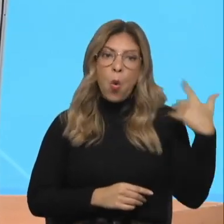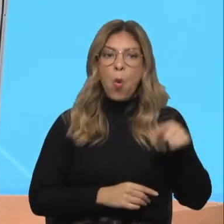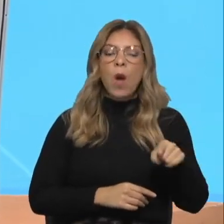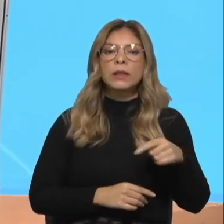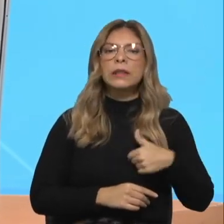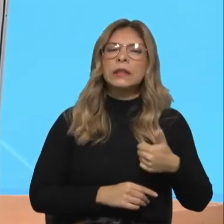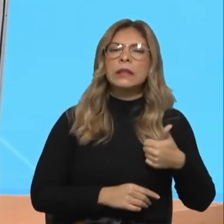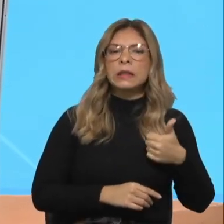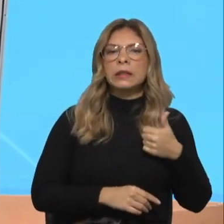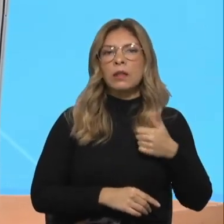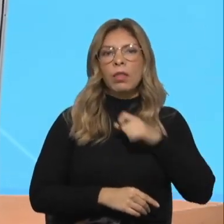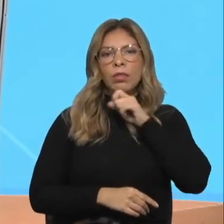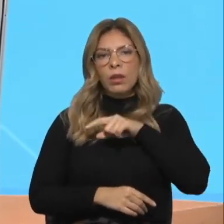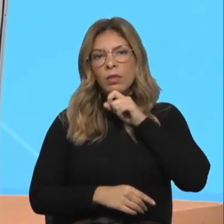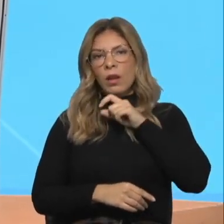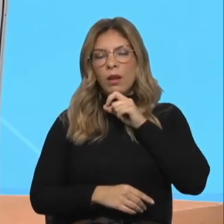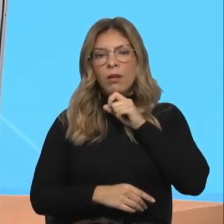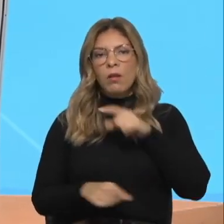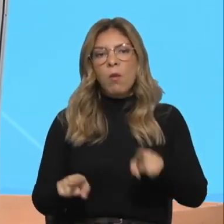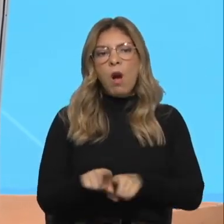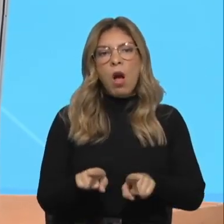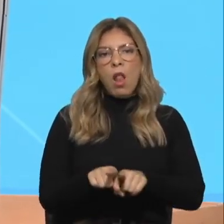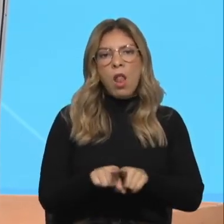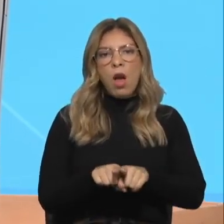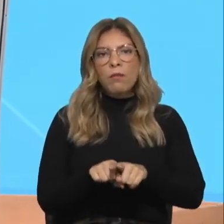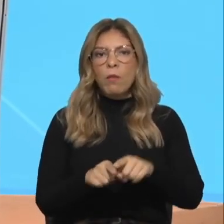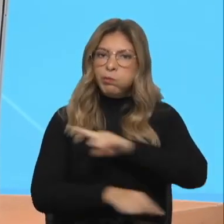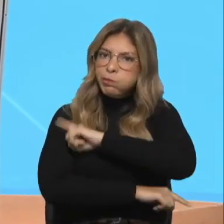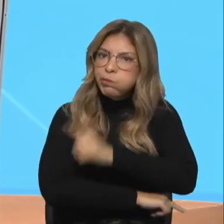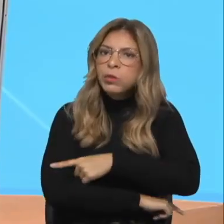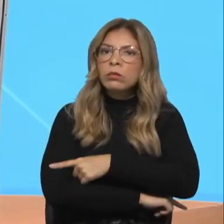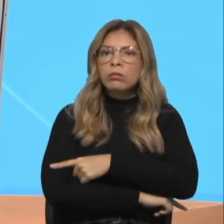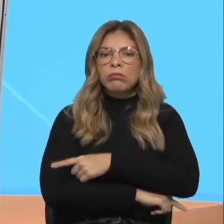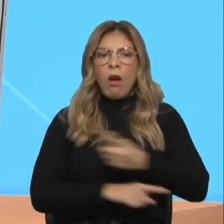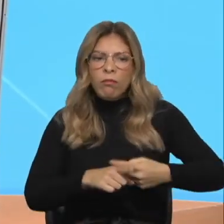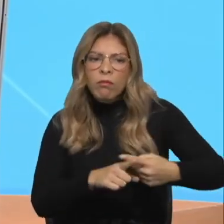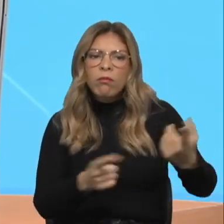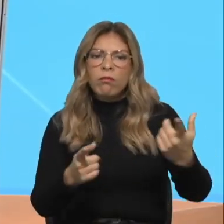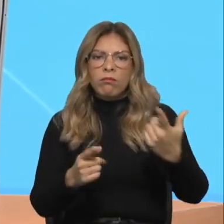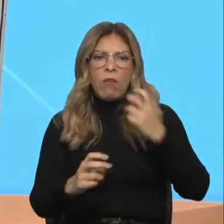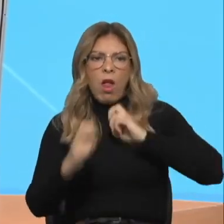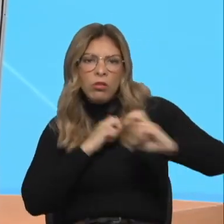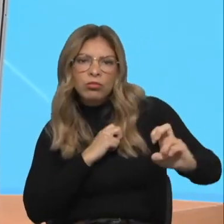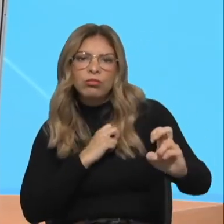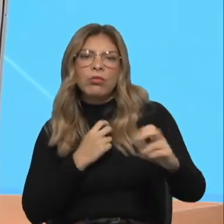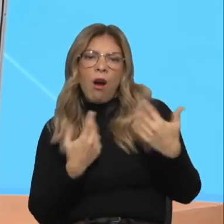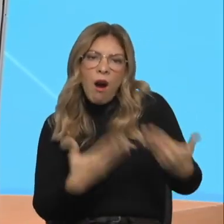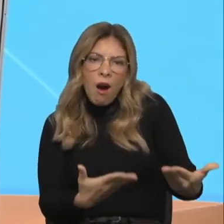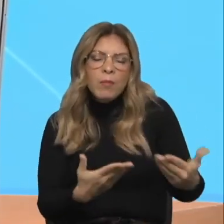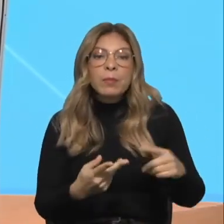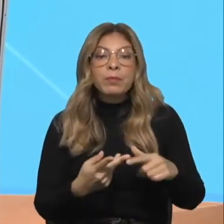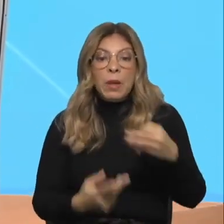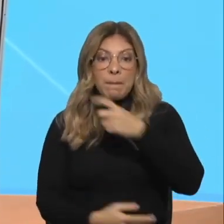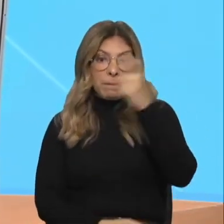desejo capaz de mobilizar muita força, muito fogo, muita energia. E parece-me que essa paz terá que